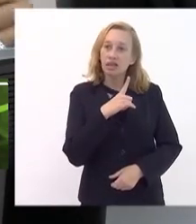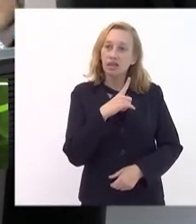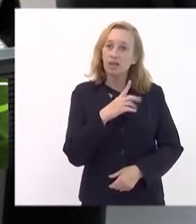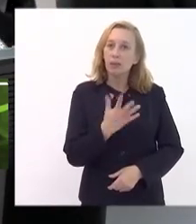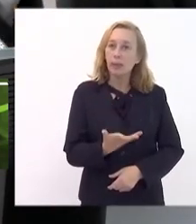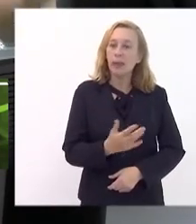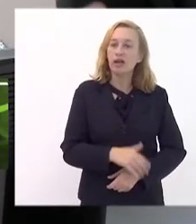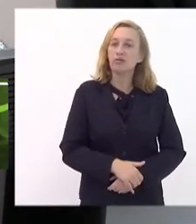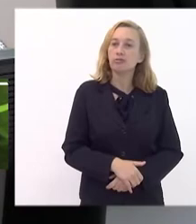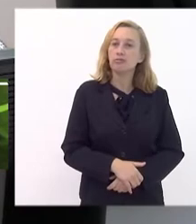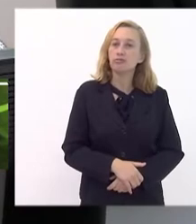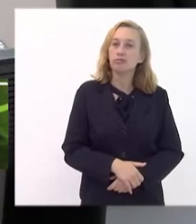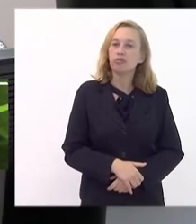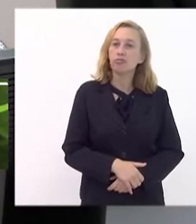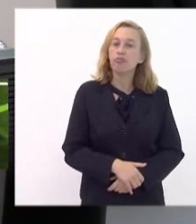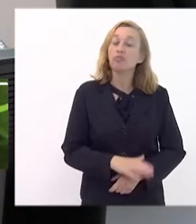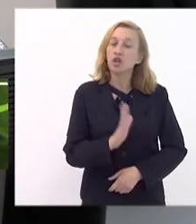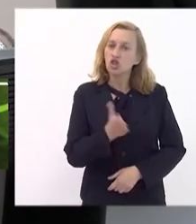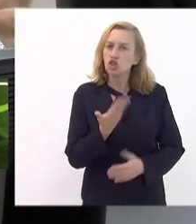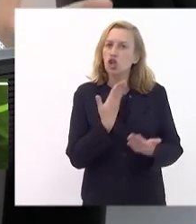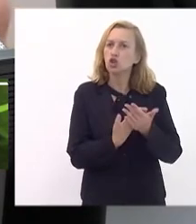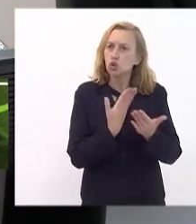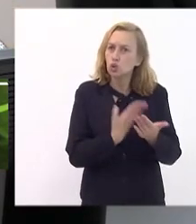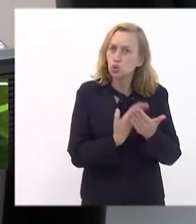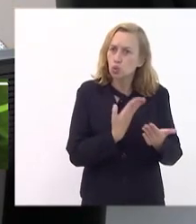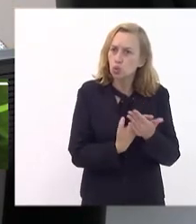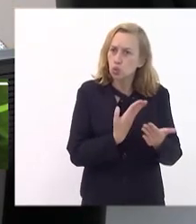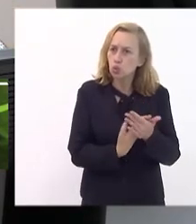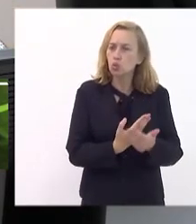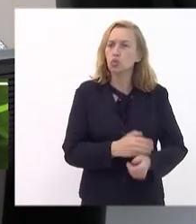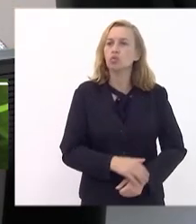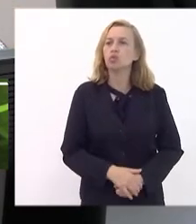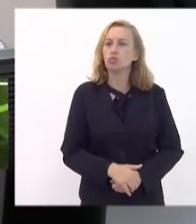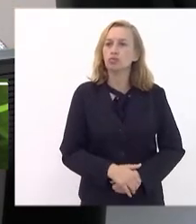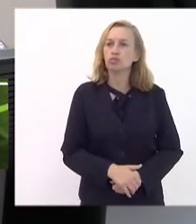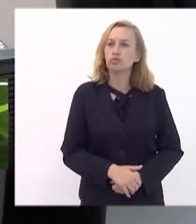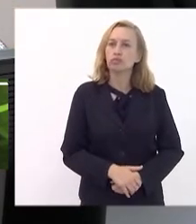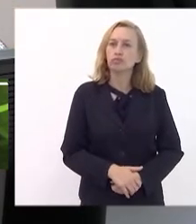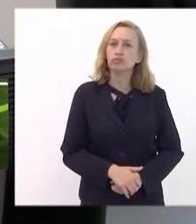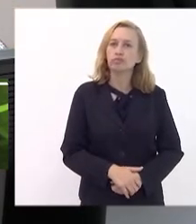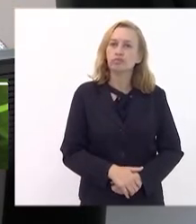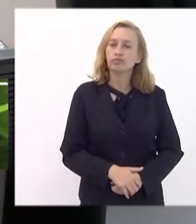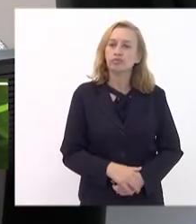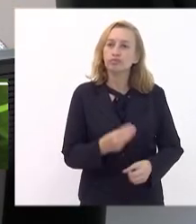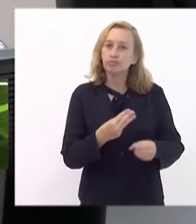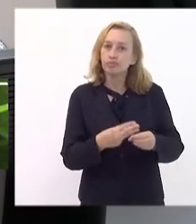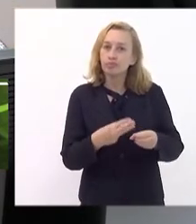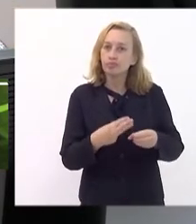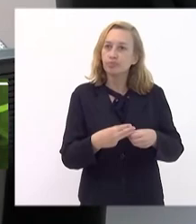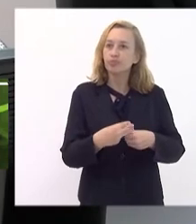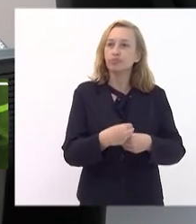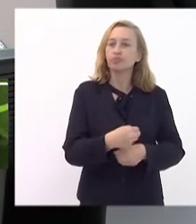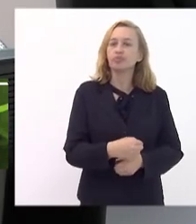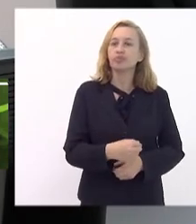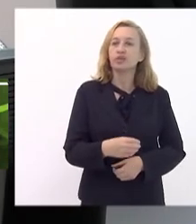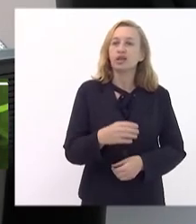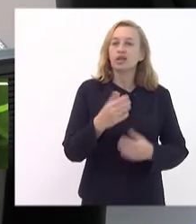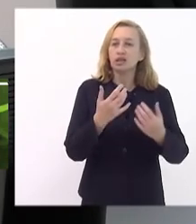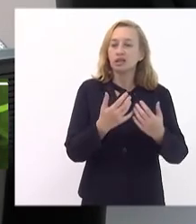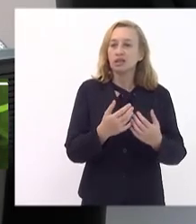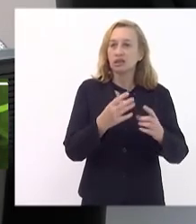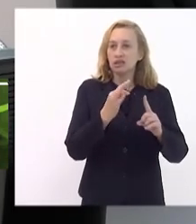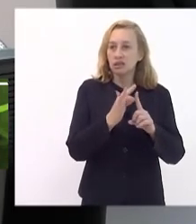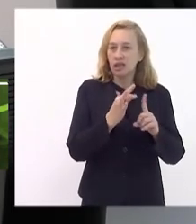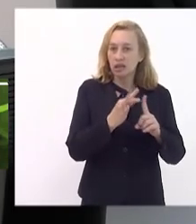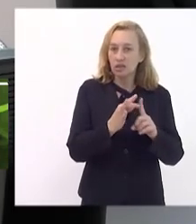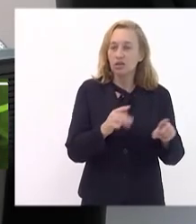algo já estudado ou em estudo, né, para os municípios de Teresópolis e